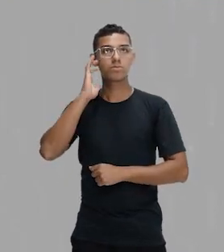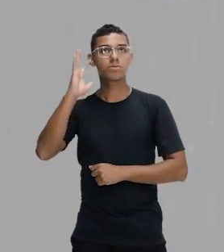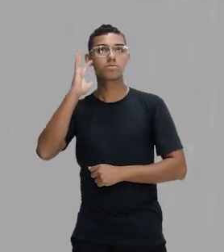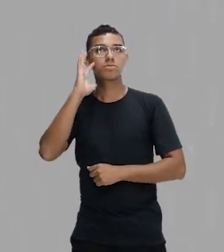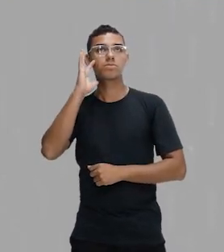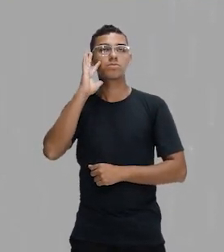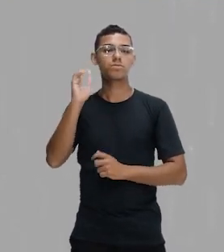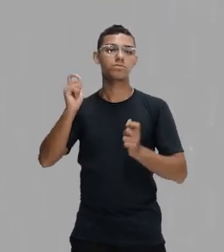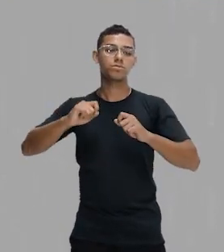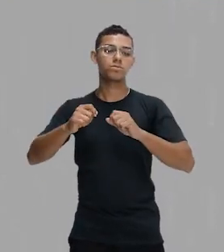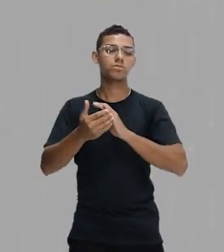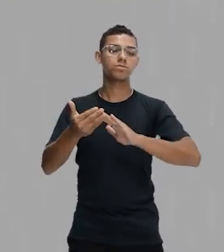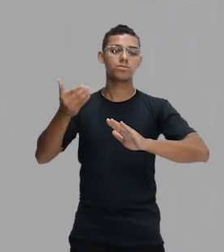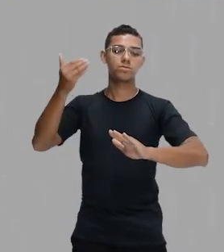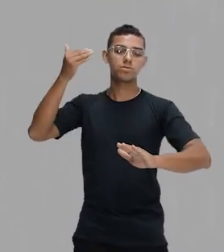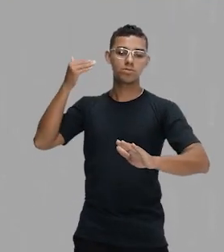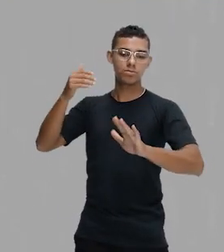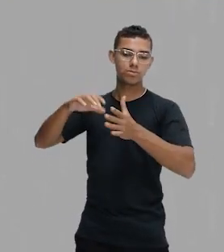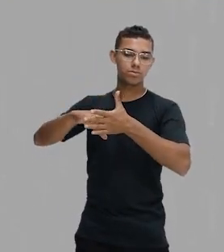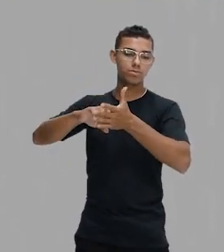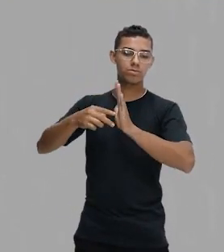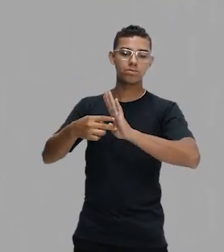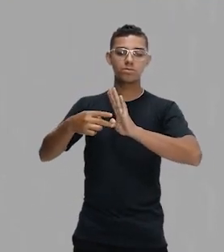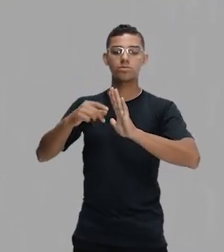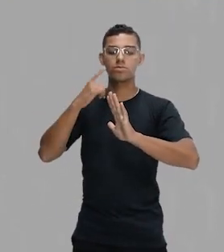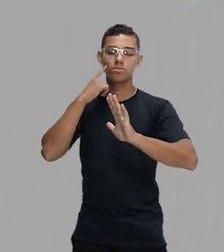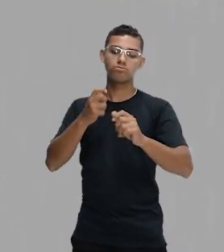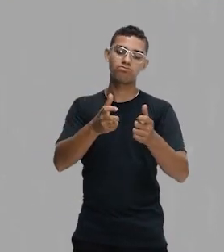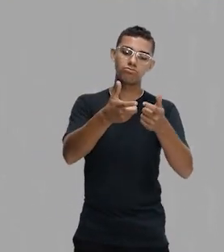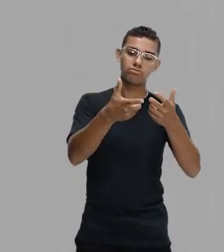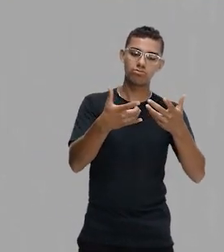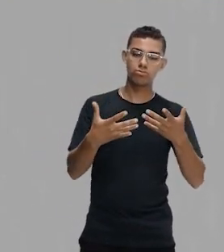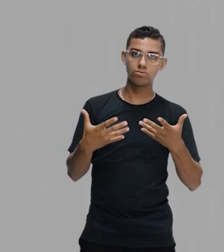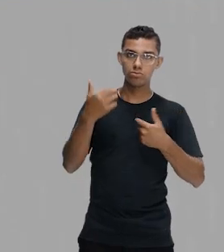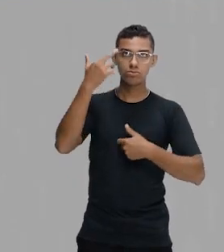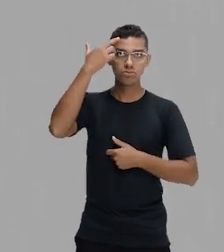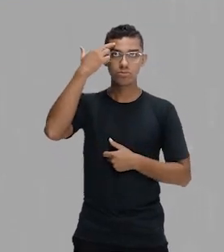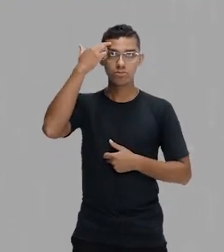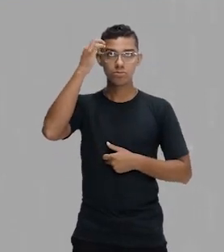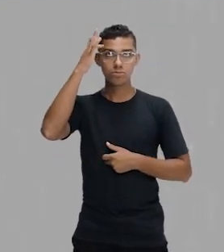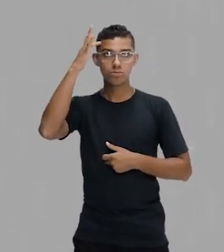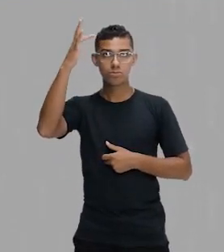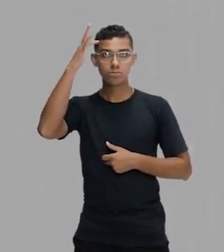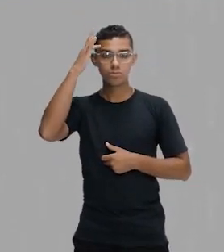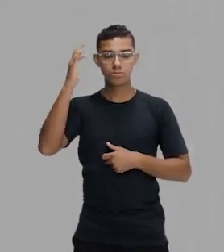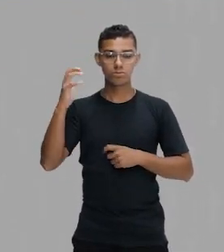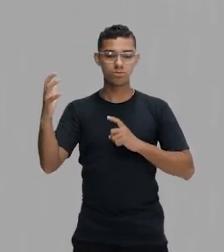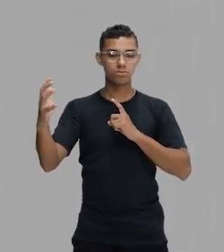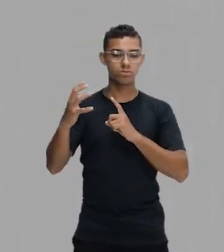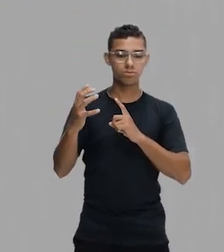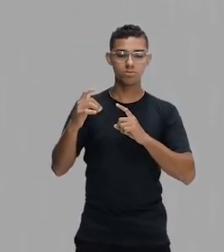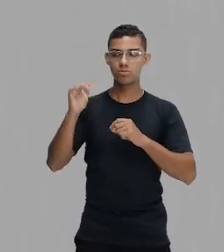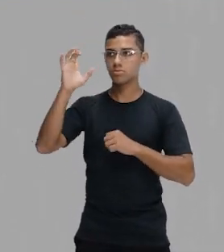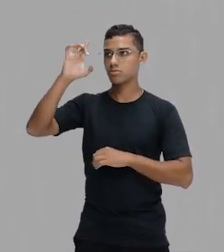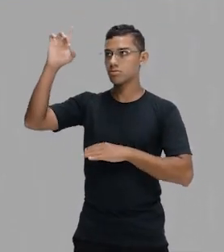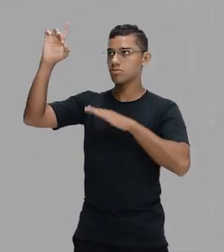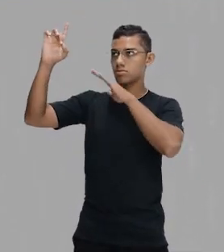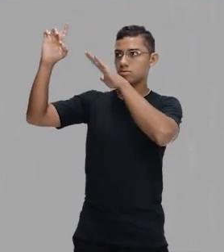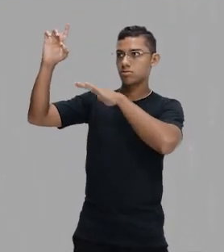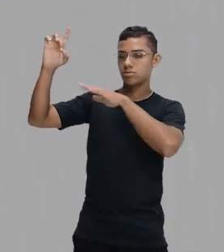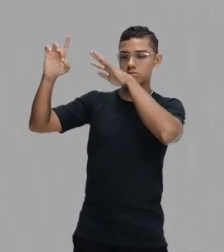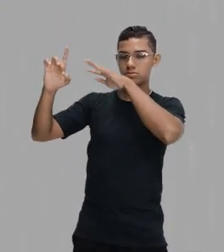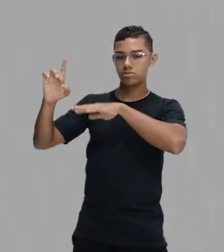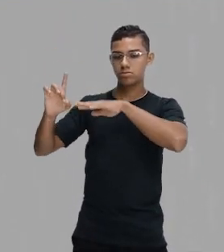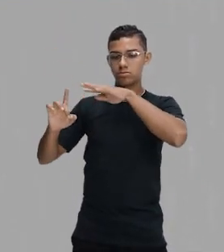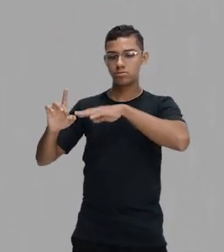metafísicos para trás. Tá, ok? Tentando explicar de forma racional, sem ter a influência de divindades. Certo?